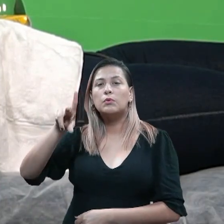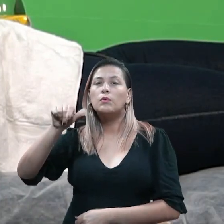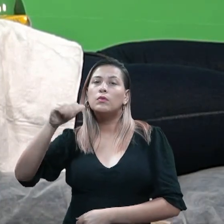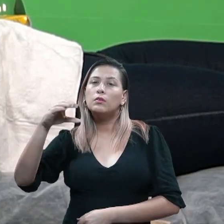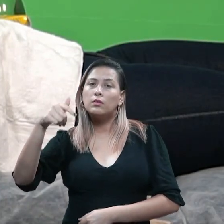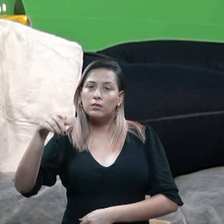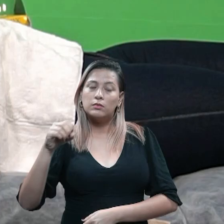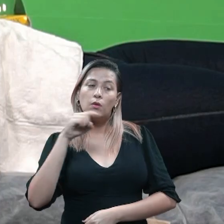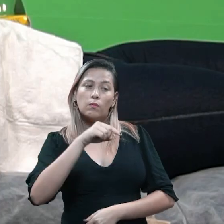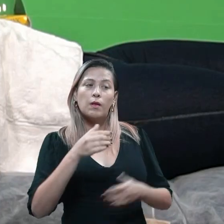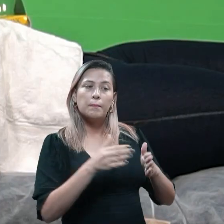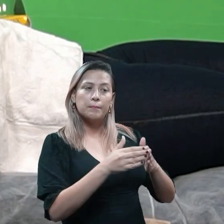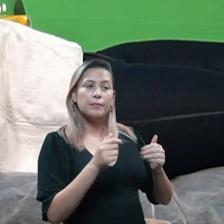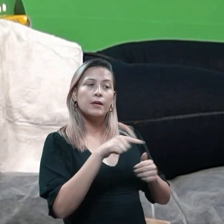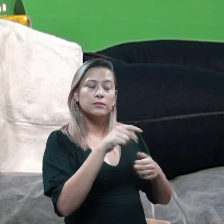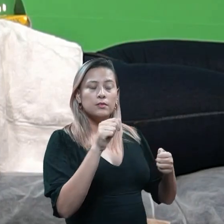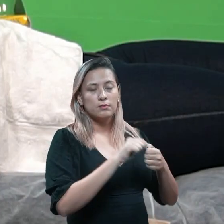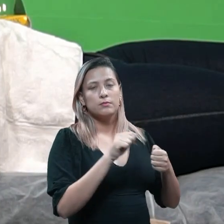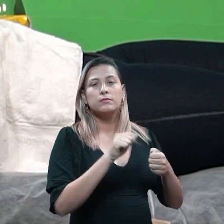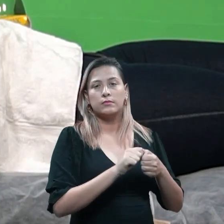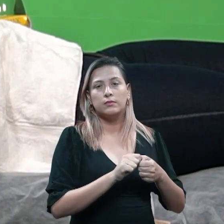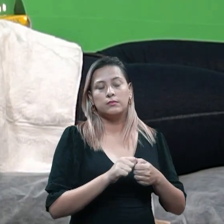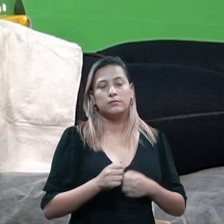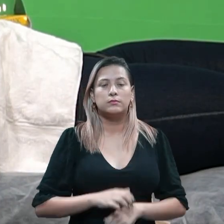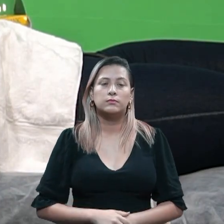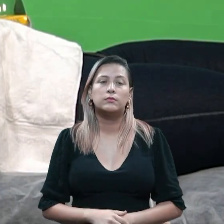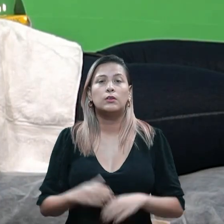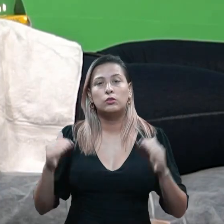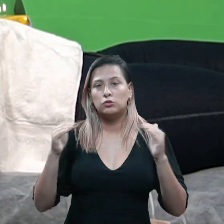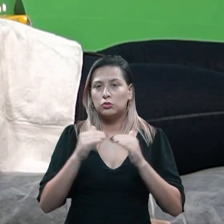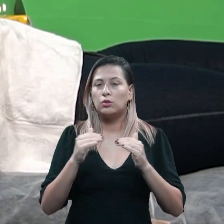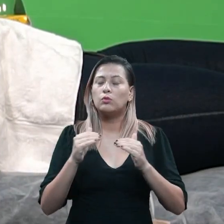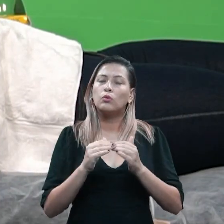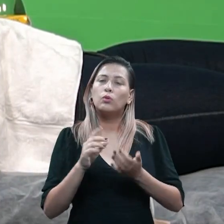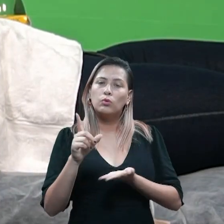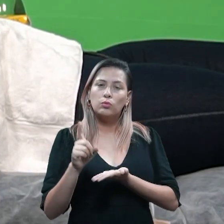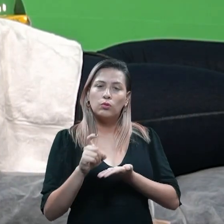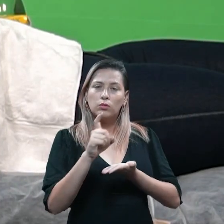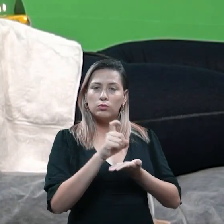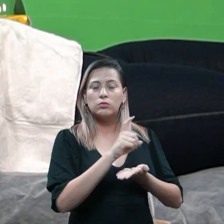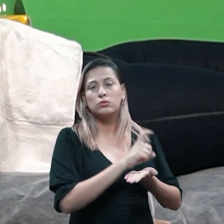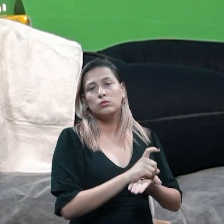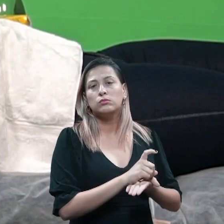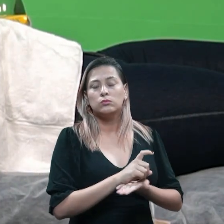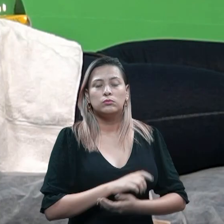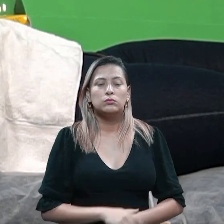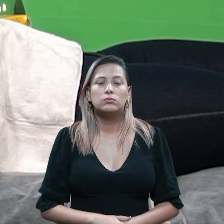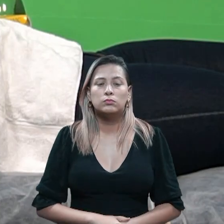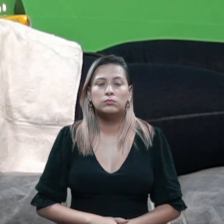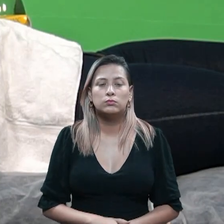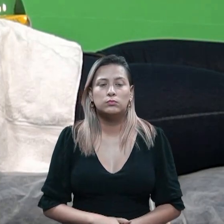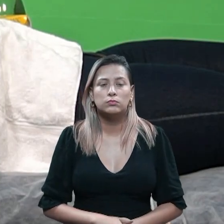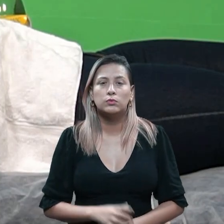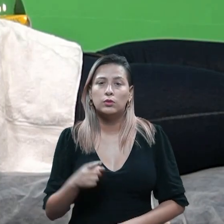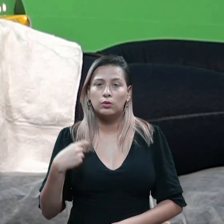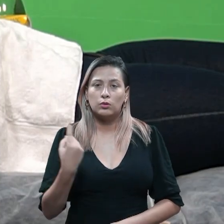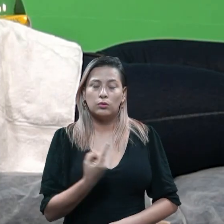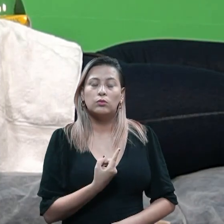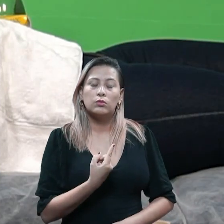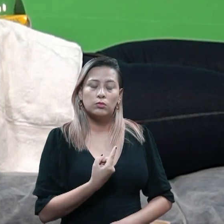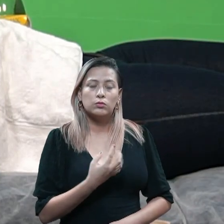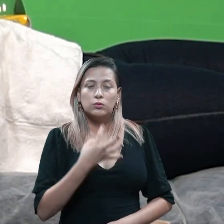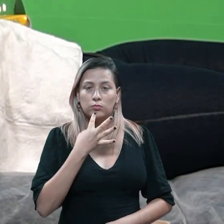para a farmácia de manipulação de acordo com a dosagem que a gente